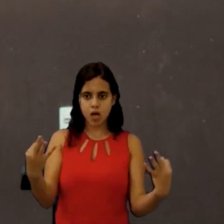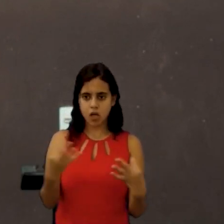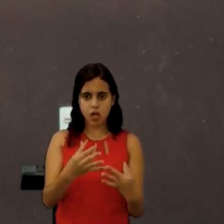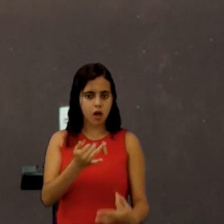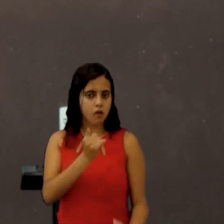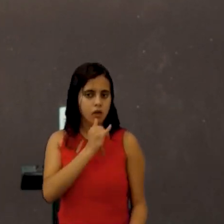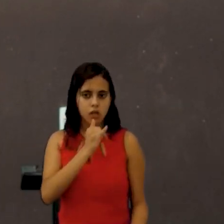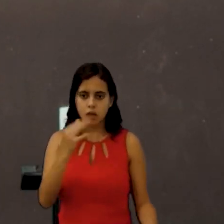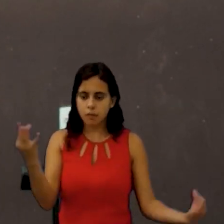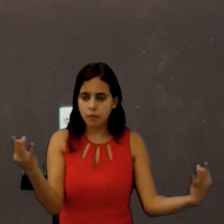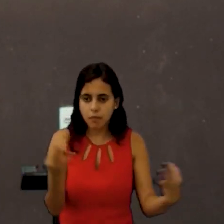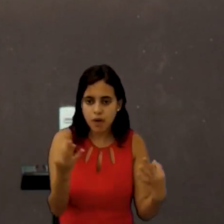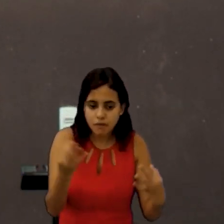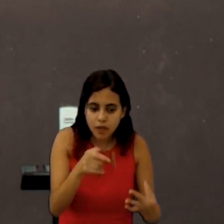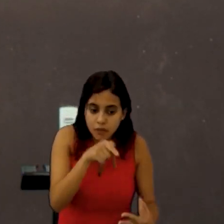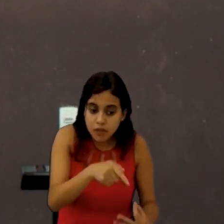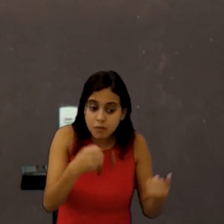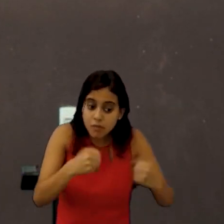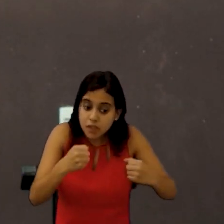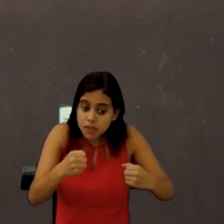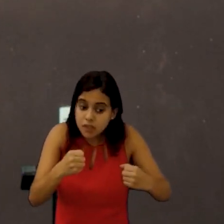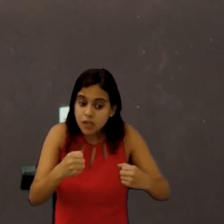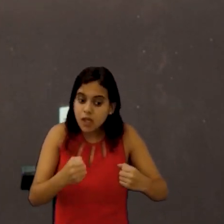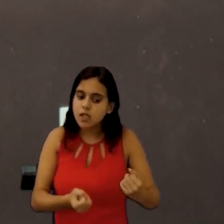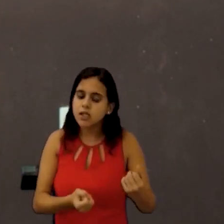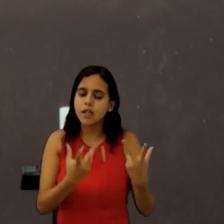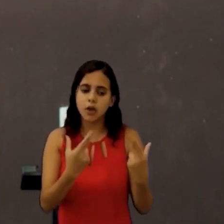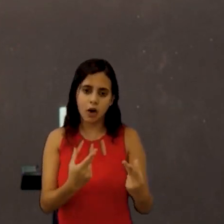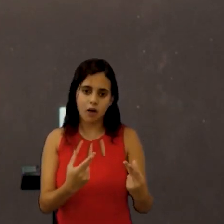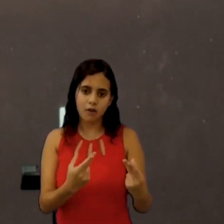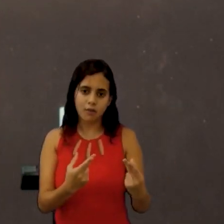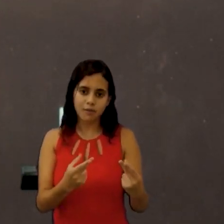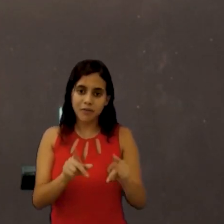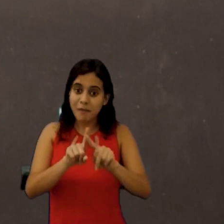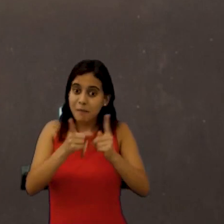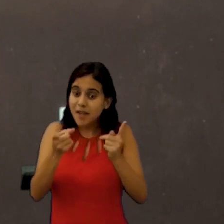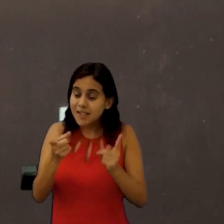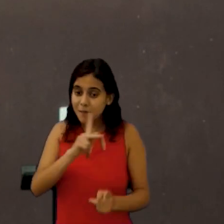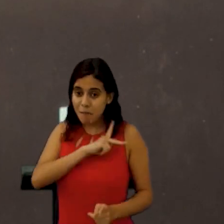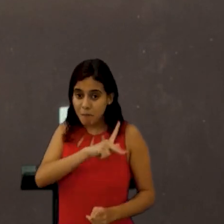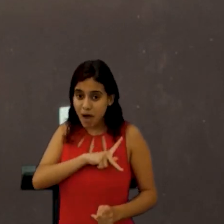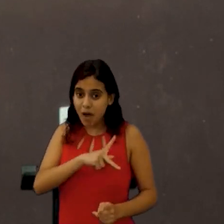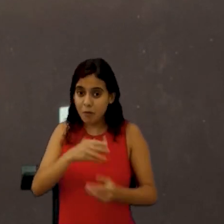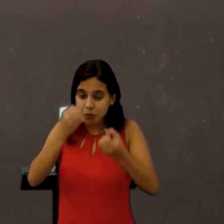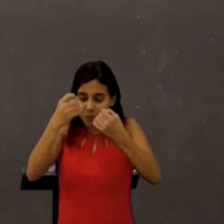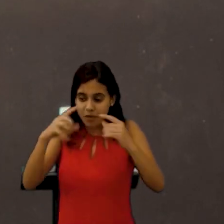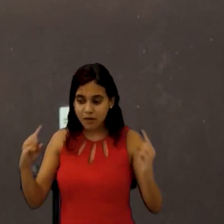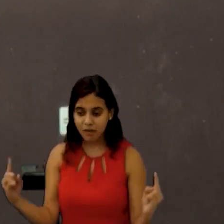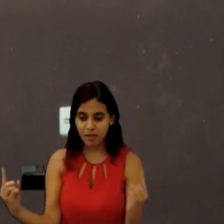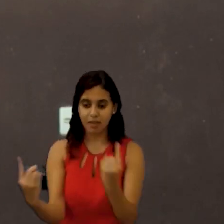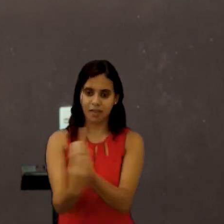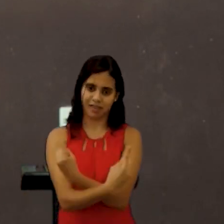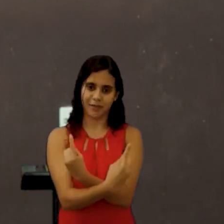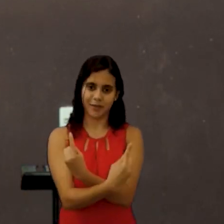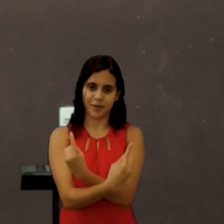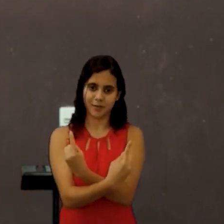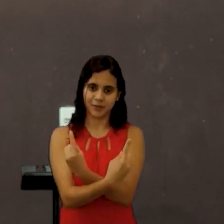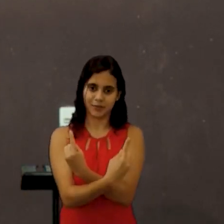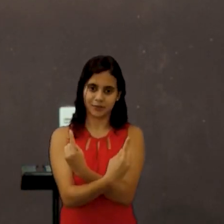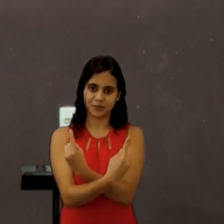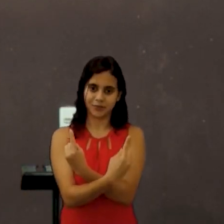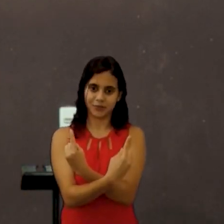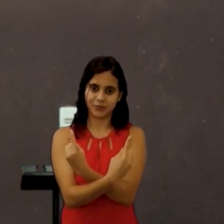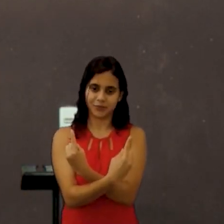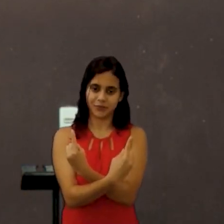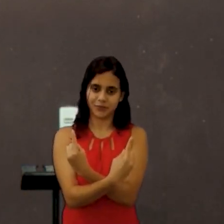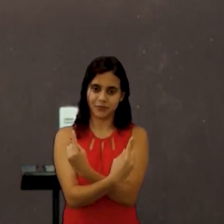do que você precisa ser. Paulo está dizendo que é exatamente o oposto. Ninguém olhamos segundo a carne.